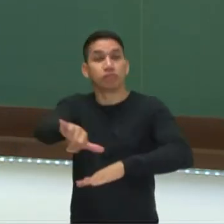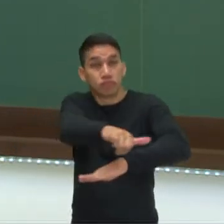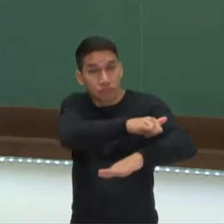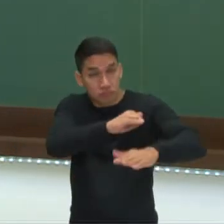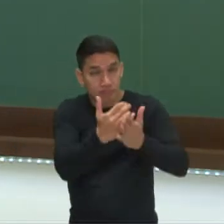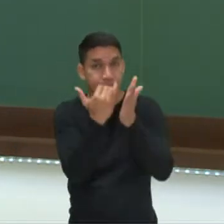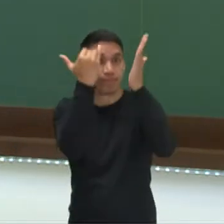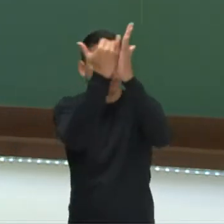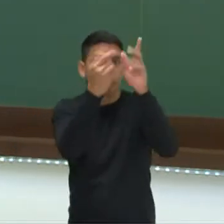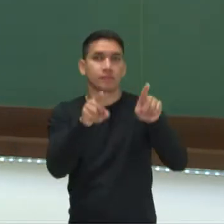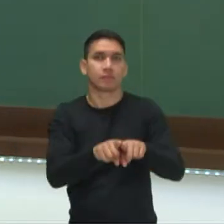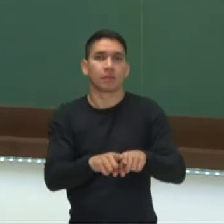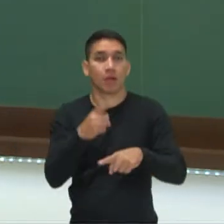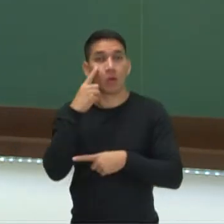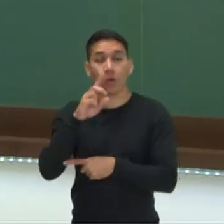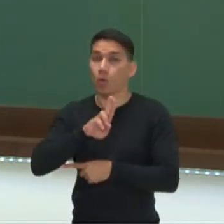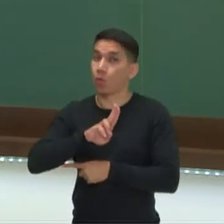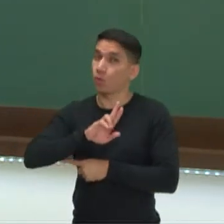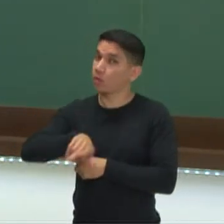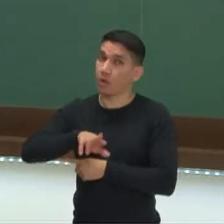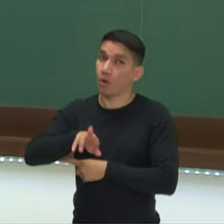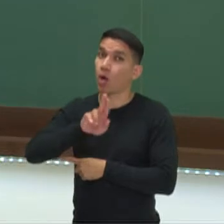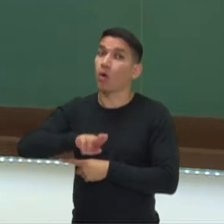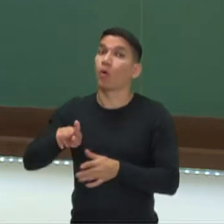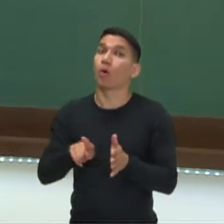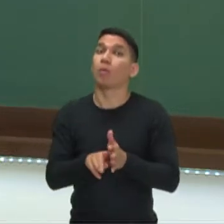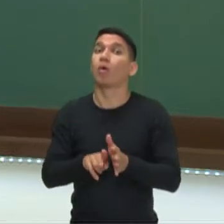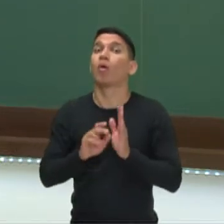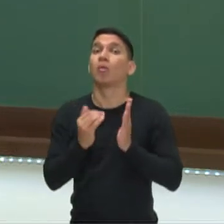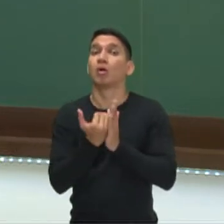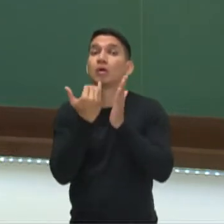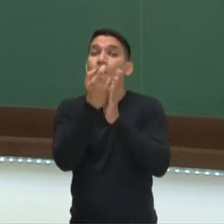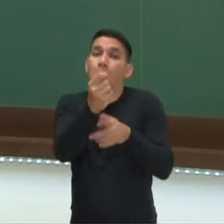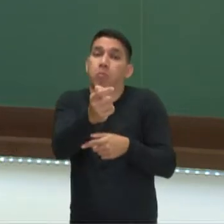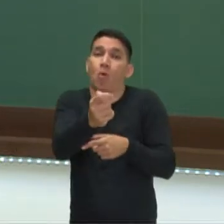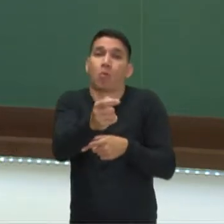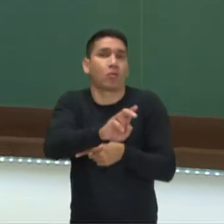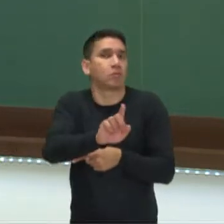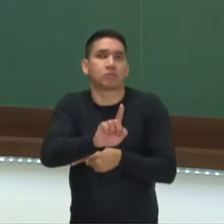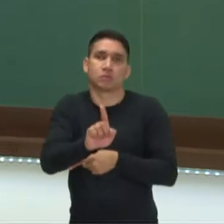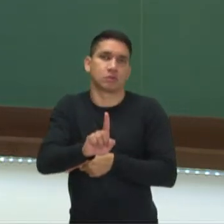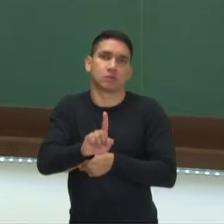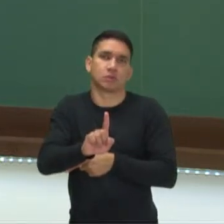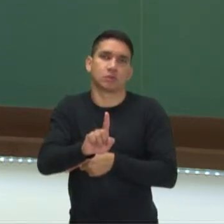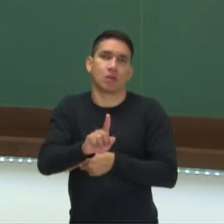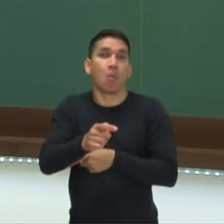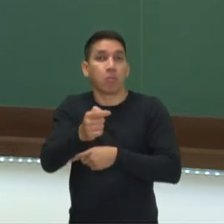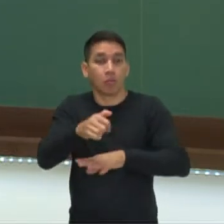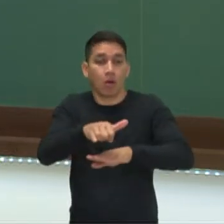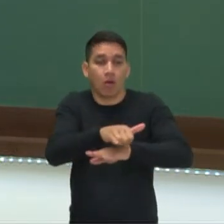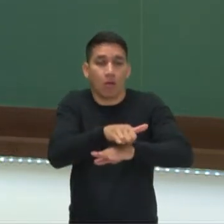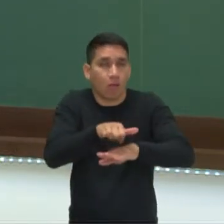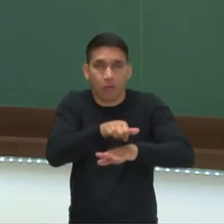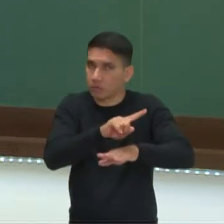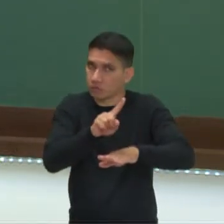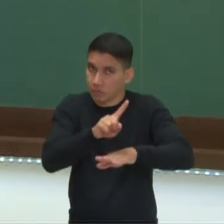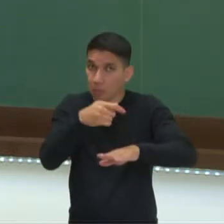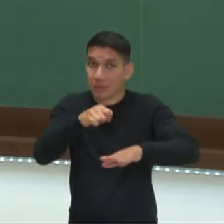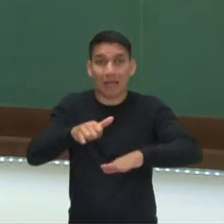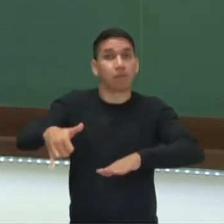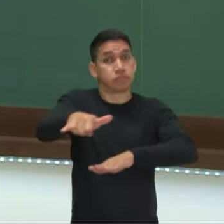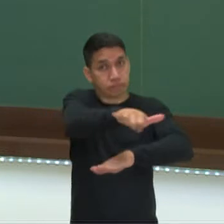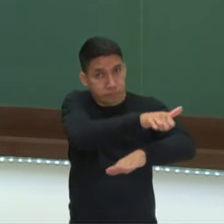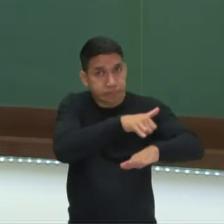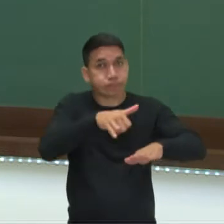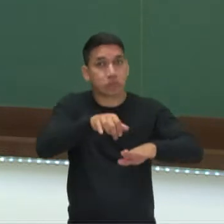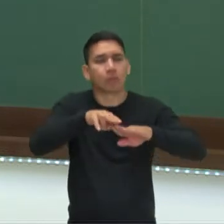Então, não é desejável que ele utilize baixa corrente elétrica, que ele receba baixa corrente elétrica. Então,